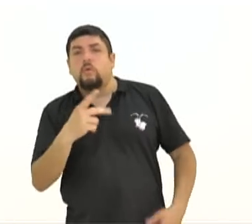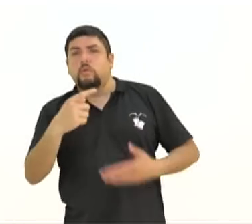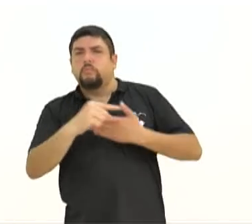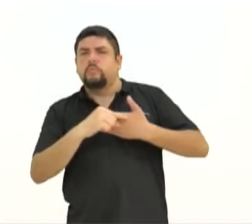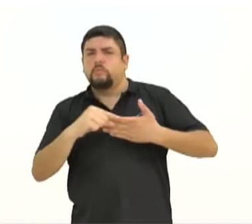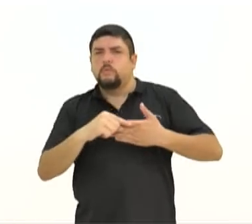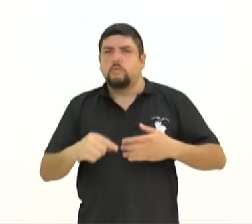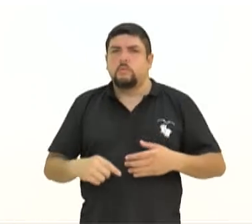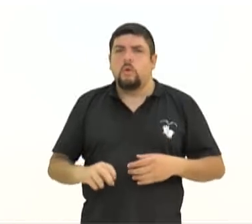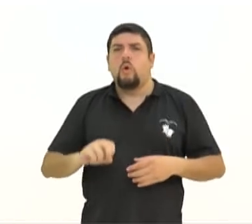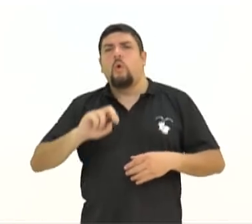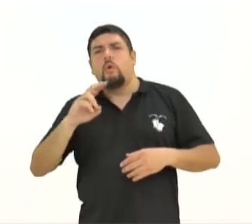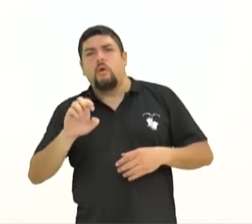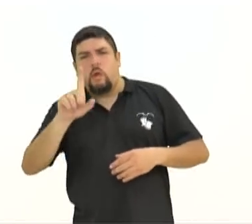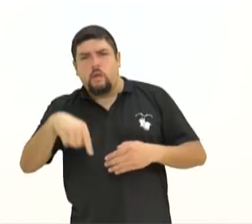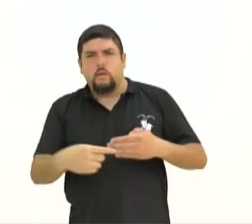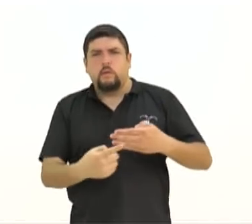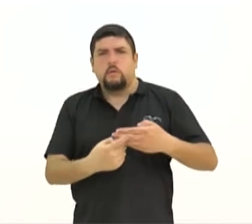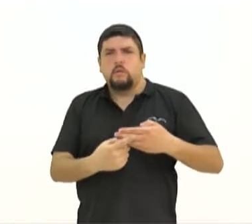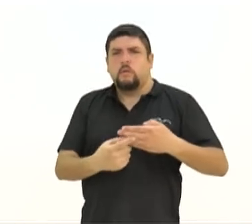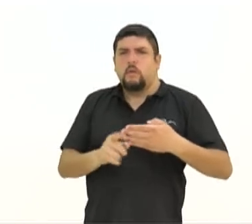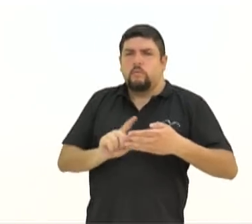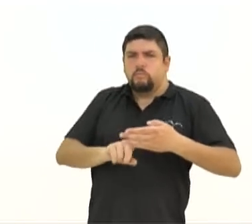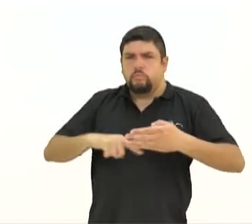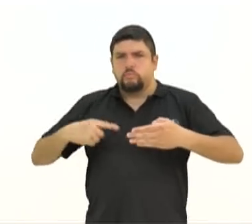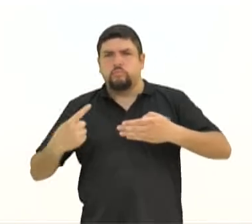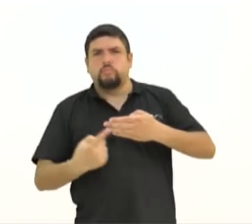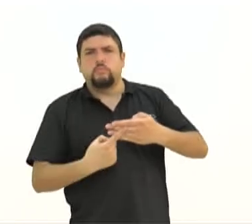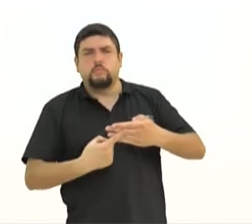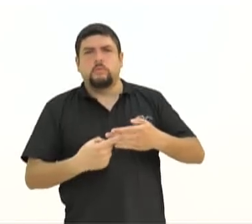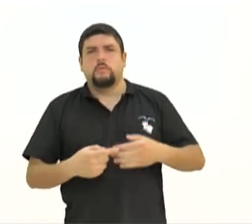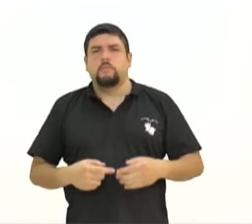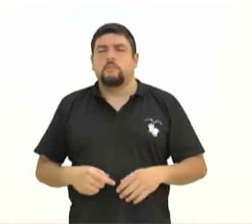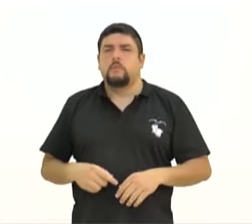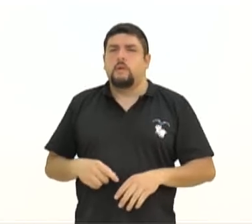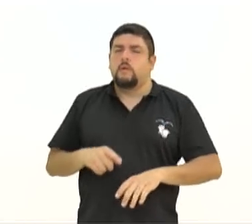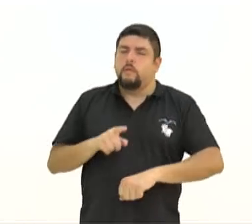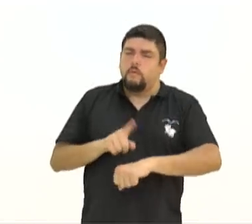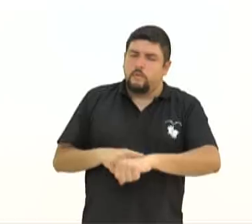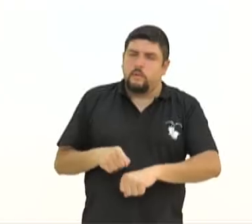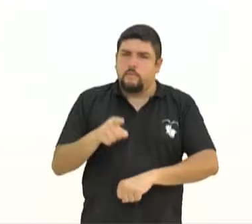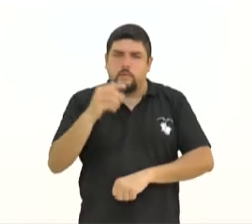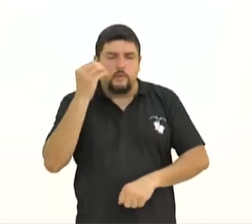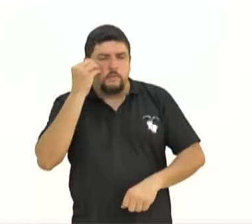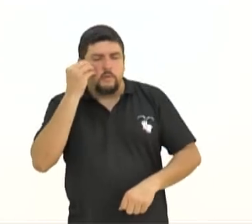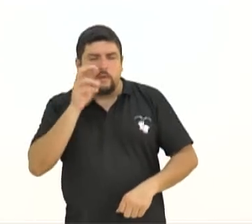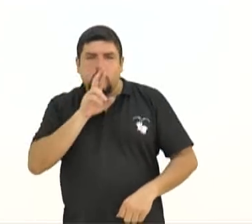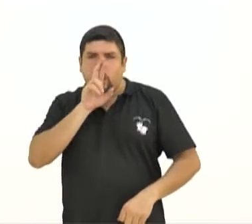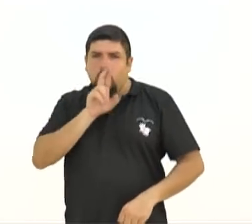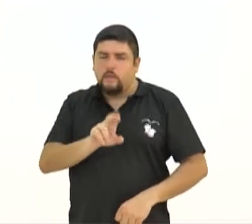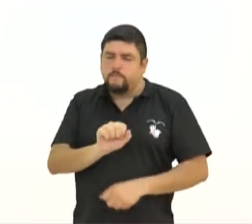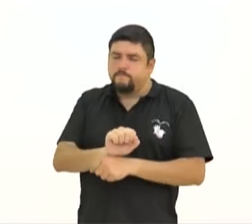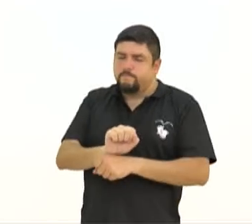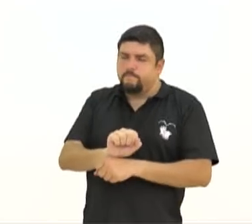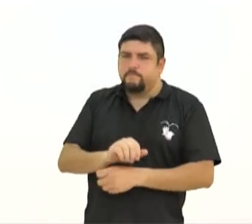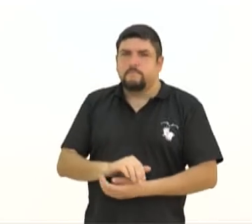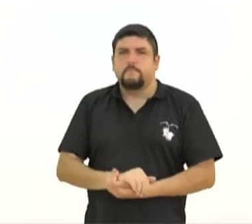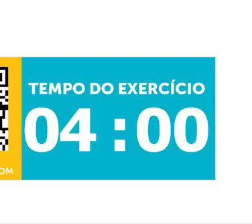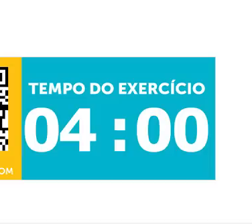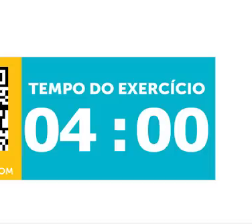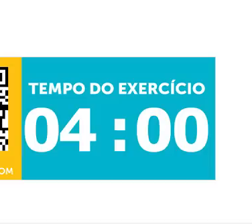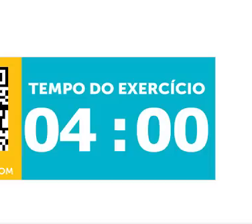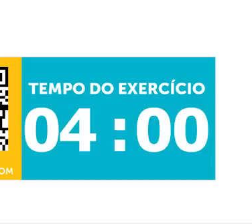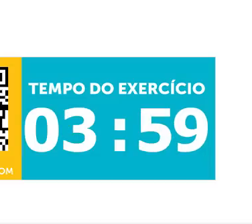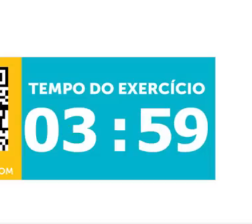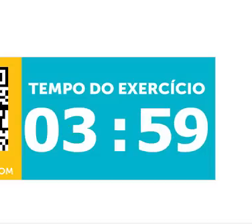linguagem é denotativa, ou seja, é no sentido real, né? Um tempo para vocês pensarem e tentar identificar aí a alternativa adequada.